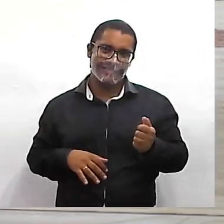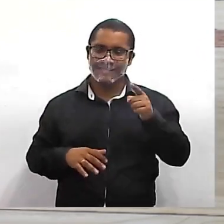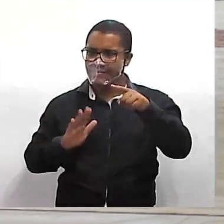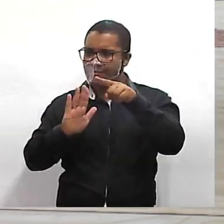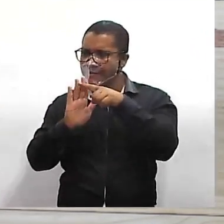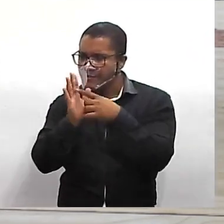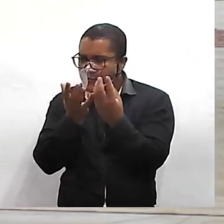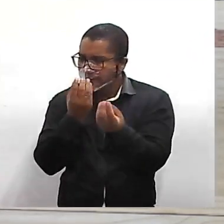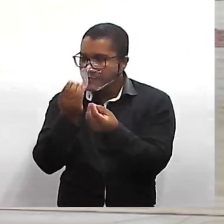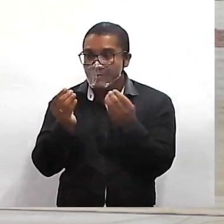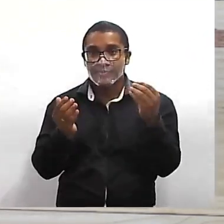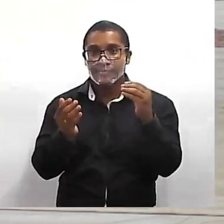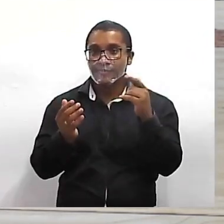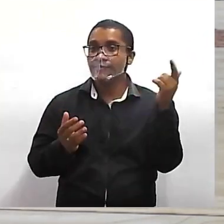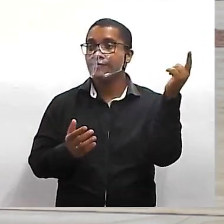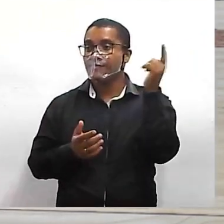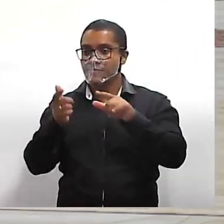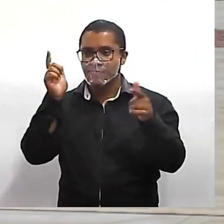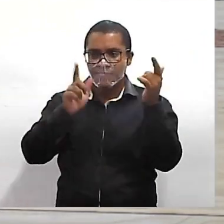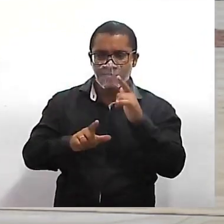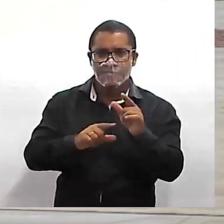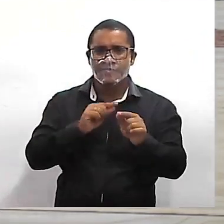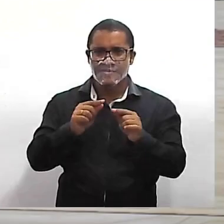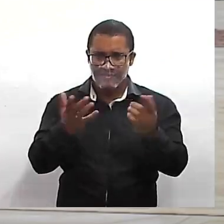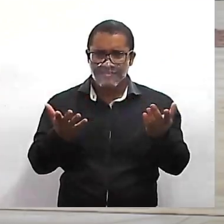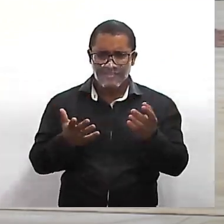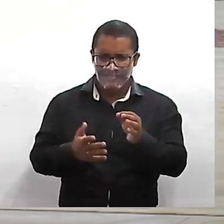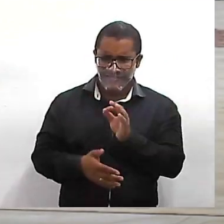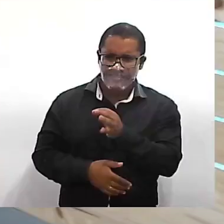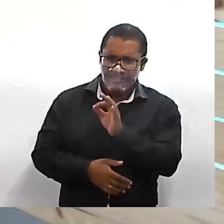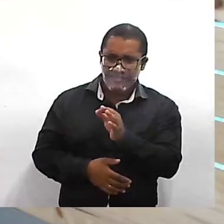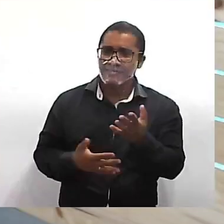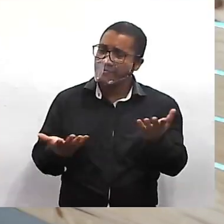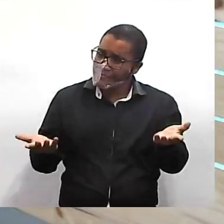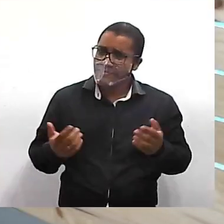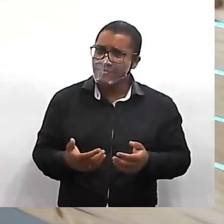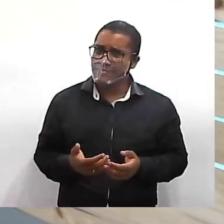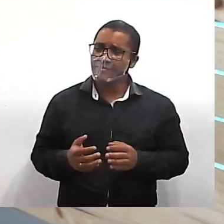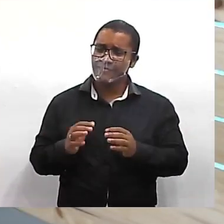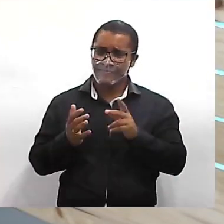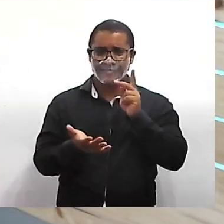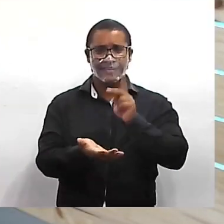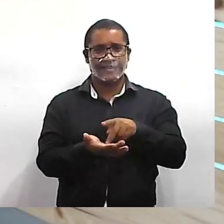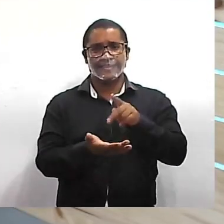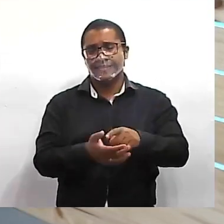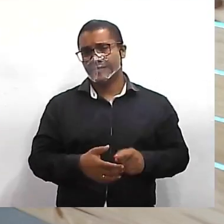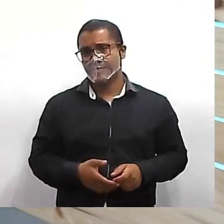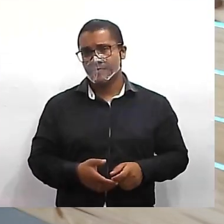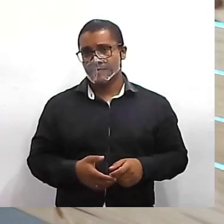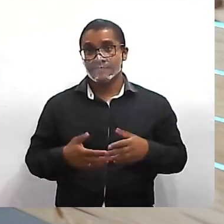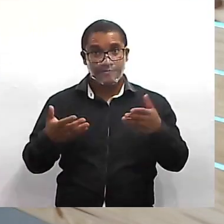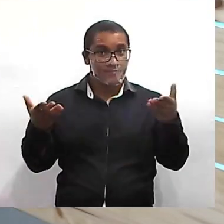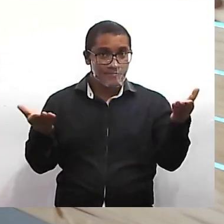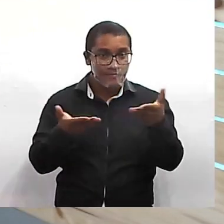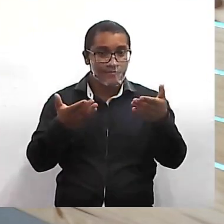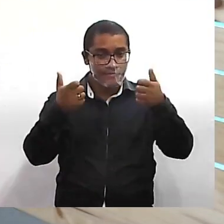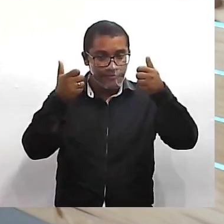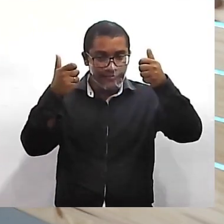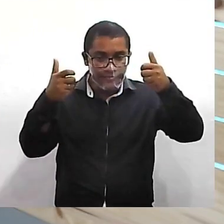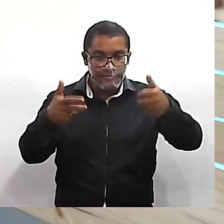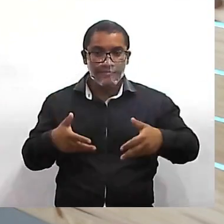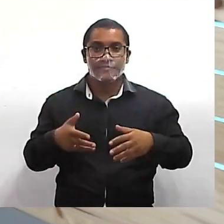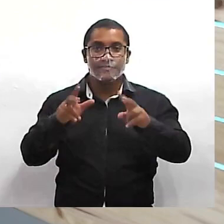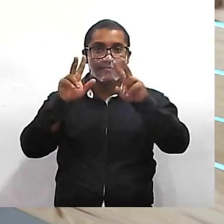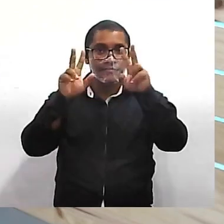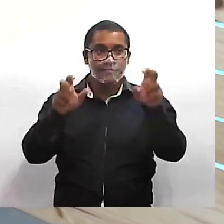programa que você está utilizando. Não é isso, André? Exatamente. E vou agora começar um novo